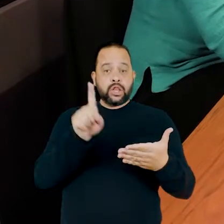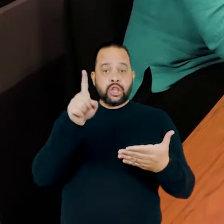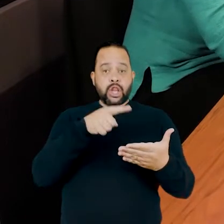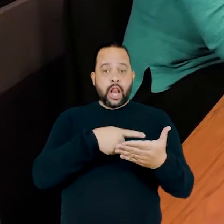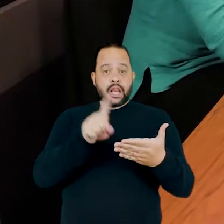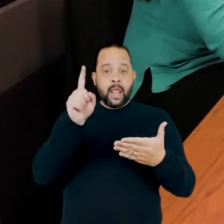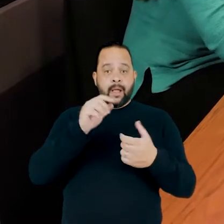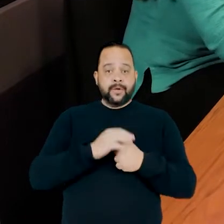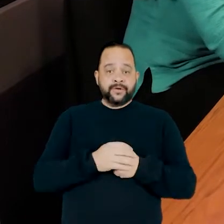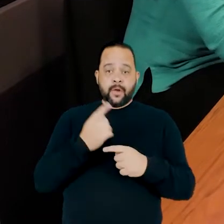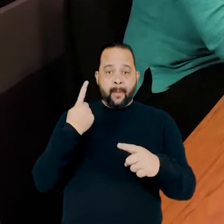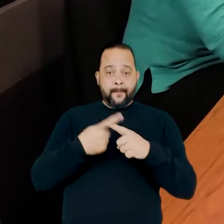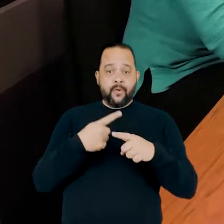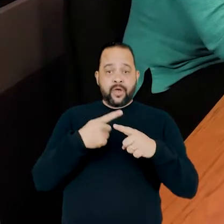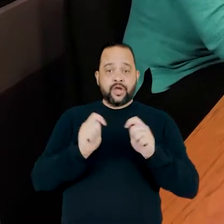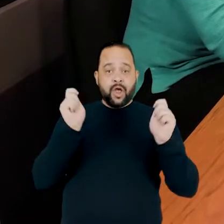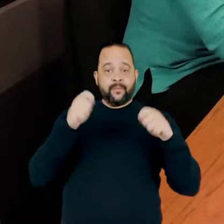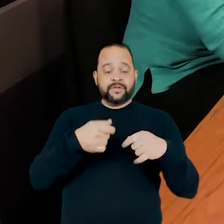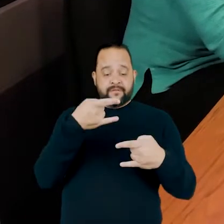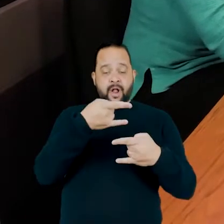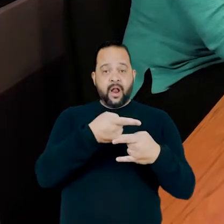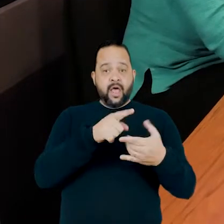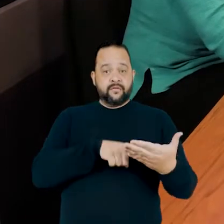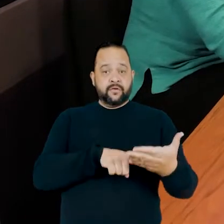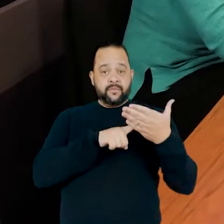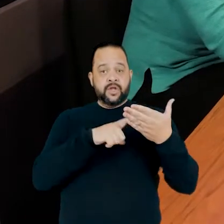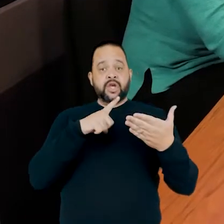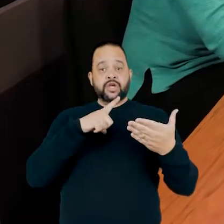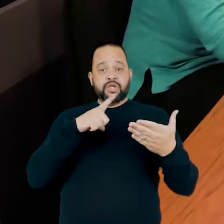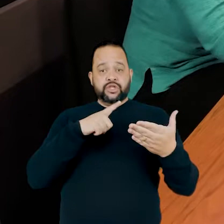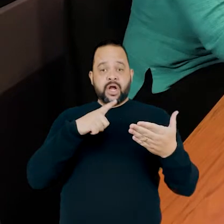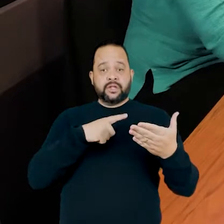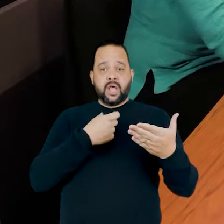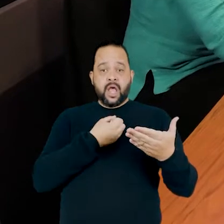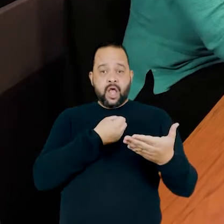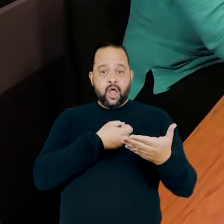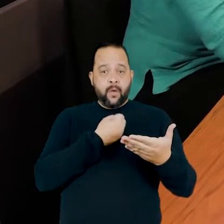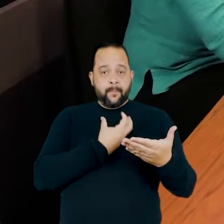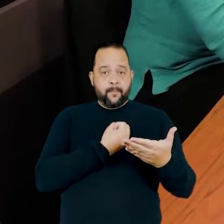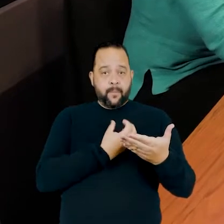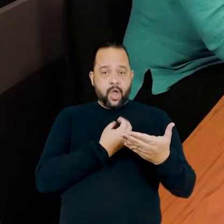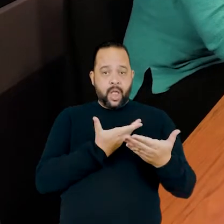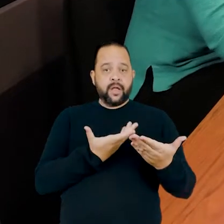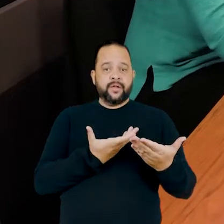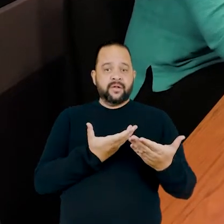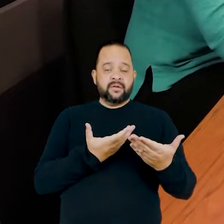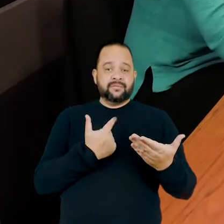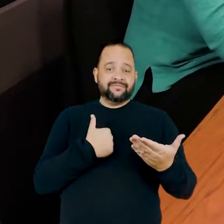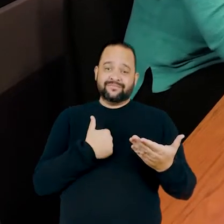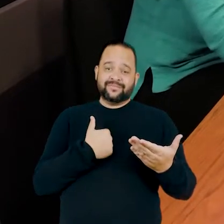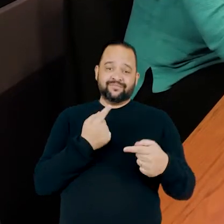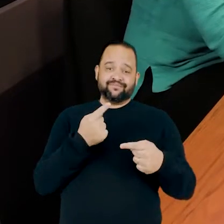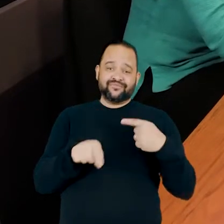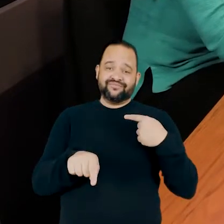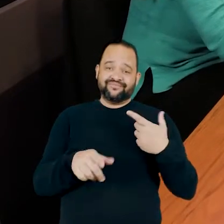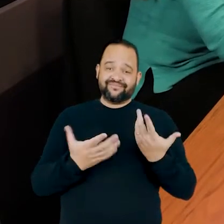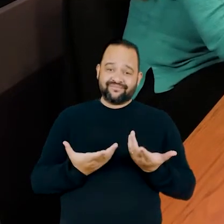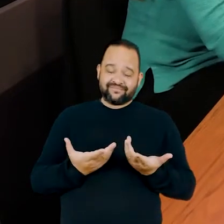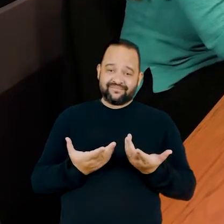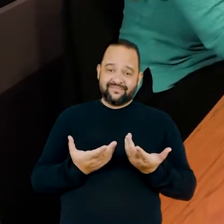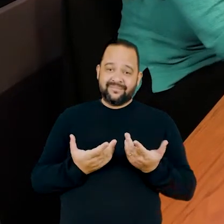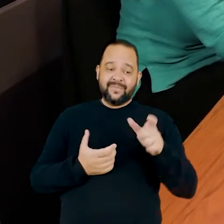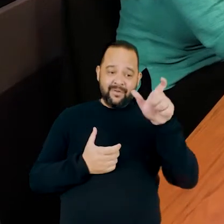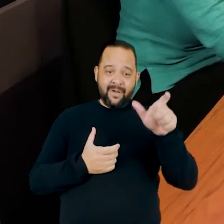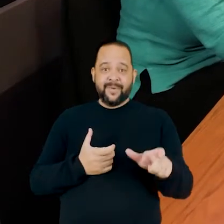coloco a videoconferência ali, né? Sim. Eu já coloco, já tenho um microfone, já tenho um vídeo tudo embarcado. Não funcionou. Então, na cabeça